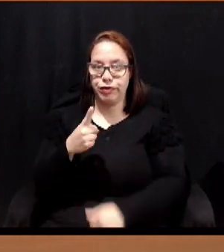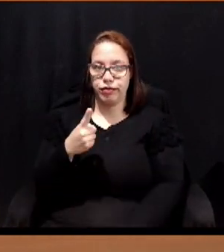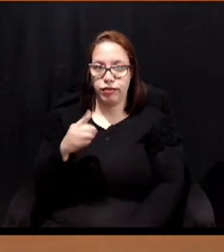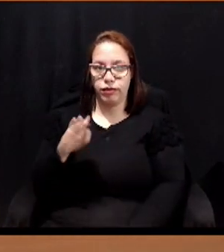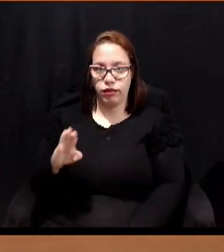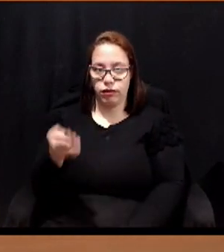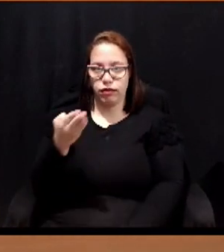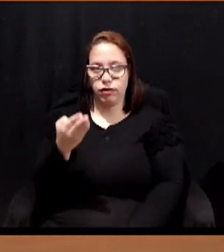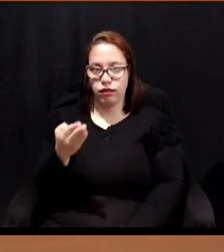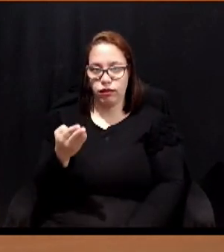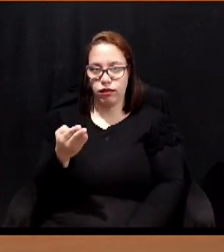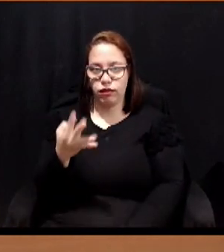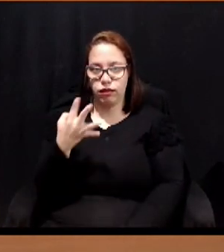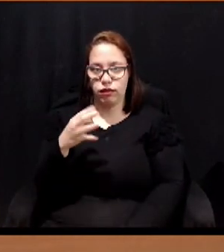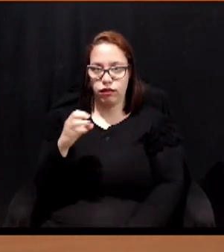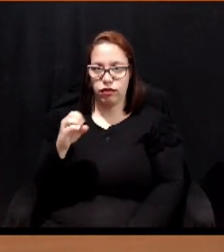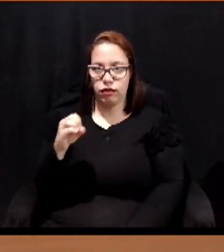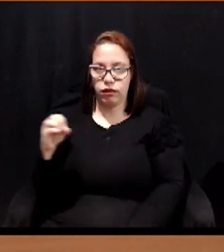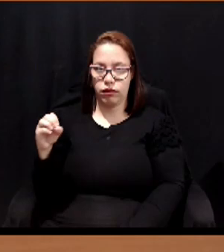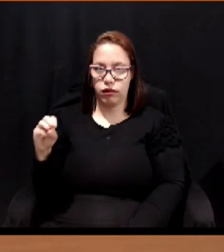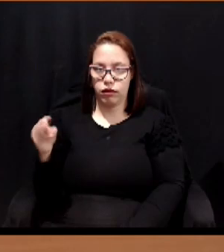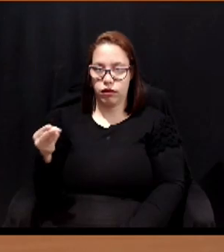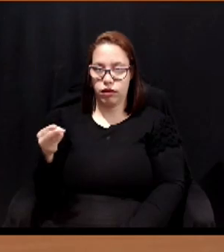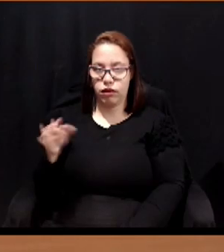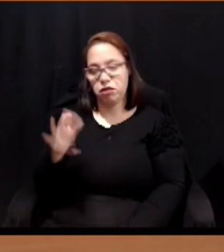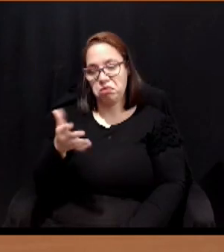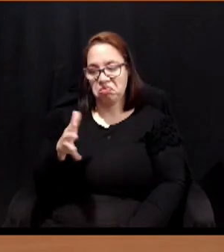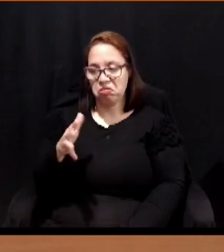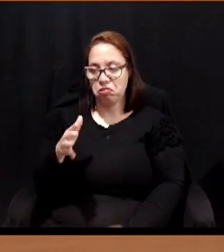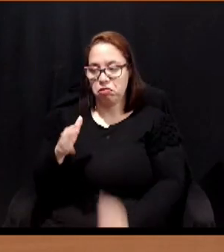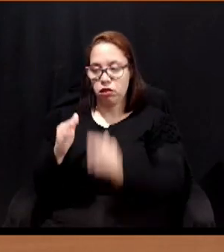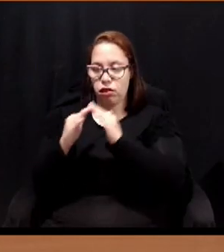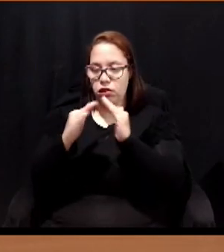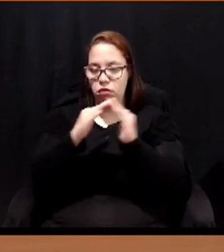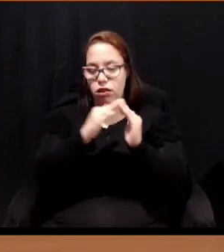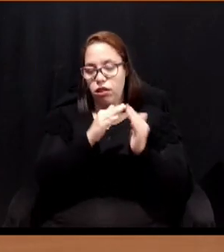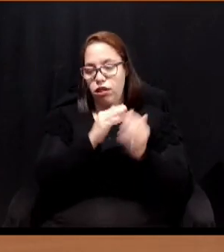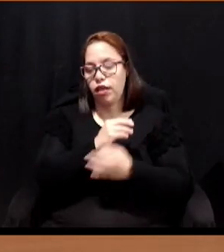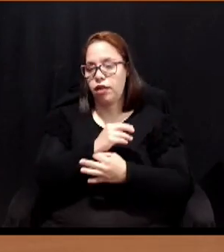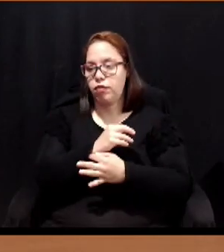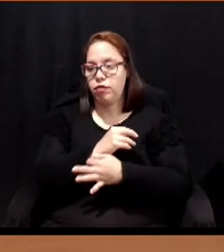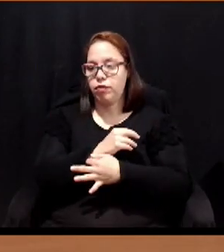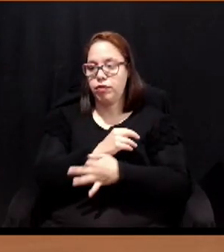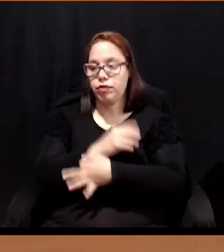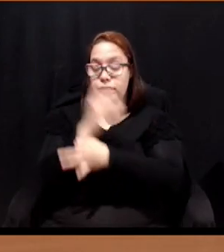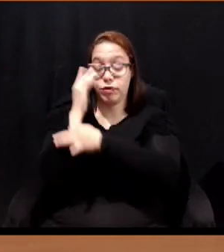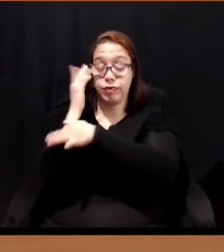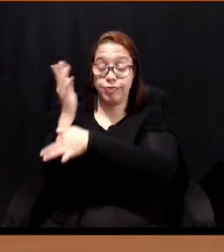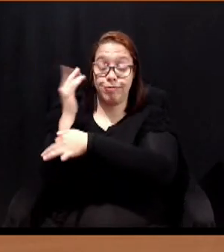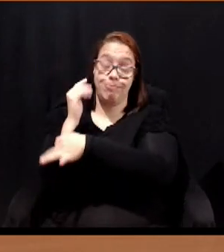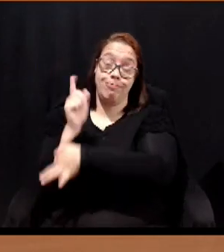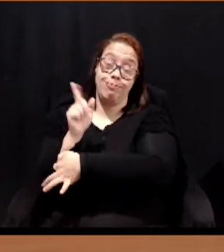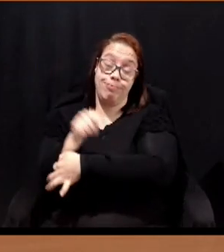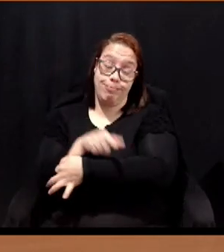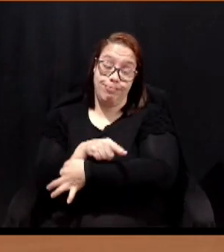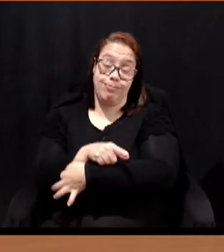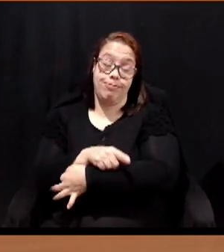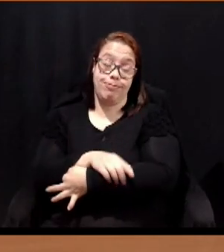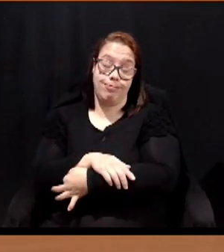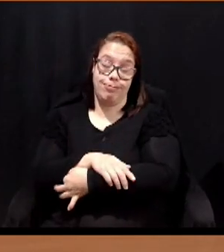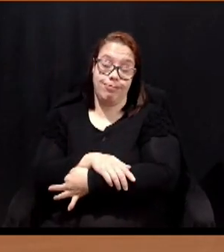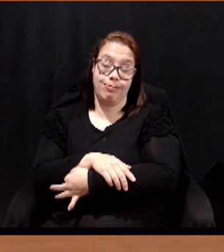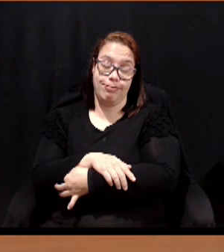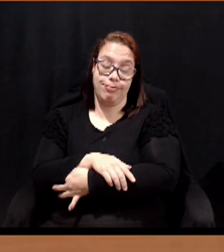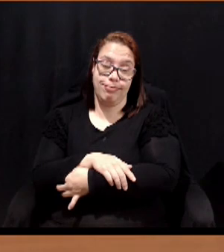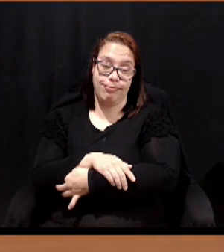e 400 milhões aproximadamente de habitantes, imagina só o que é, né, você